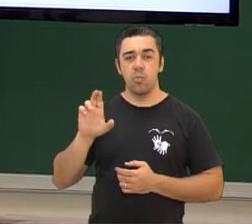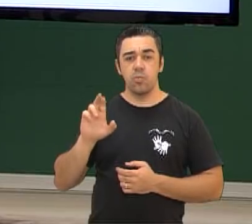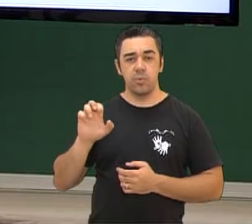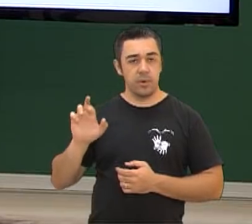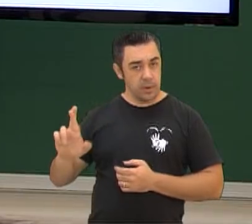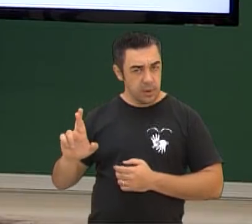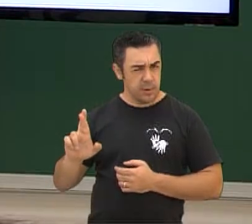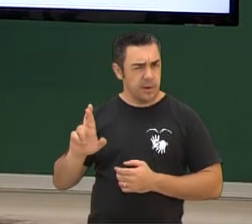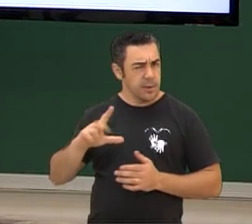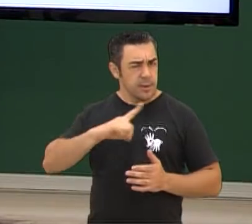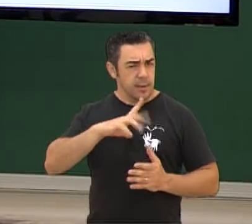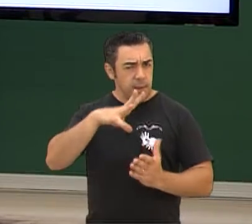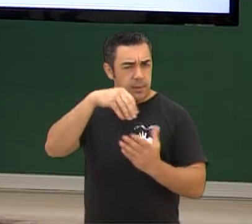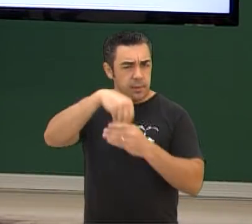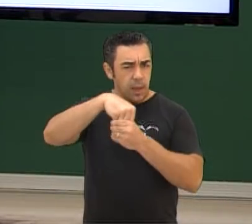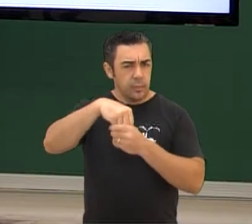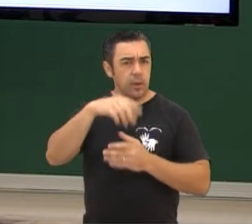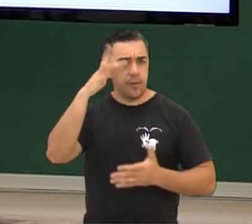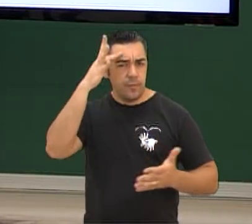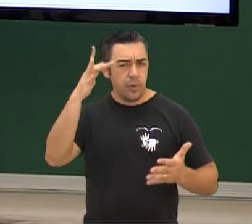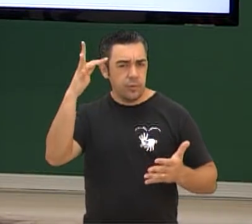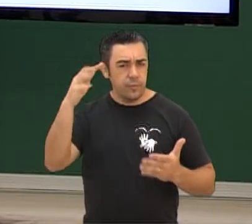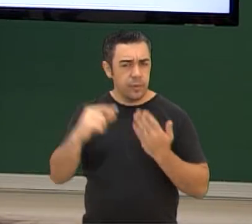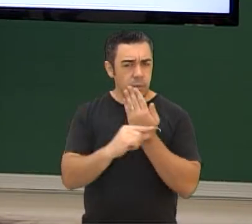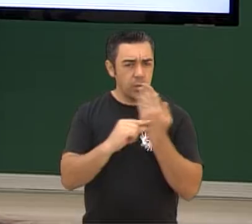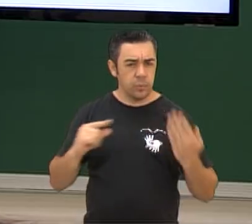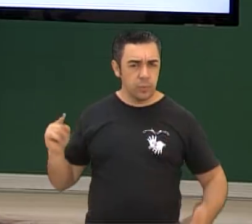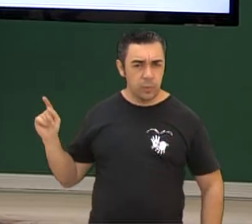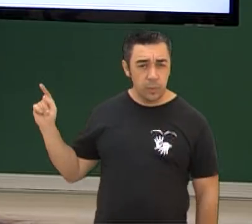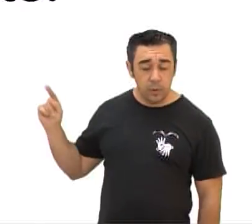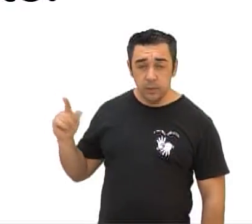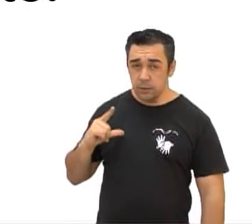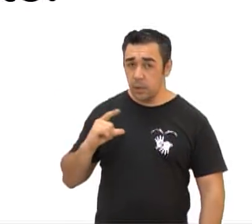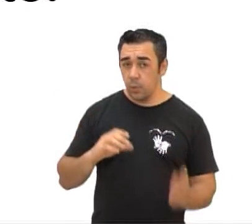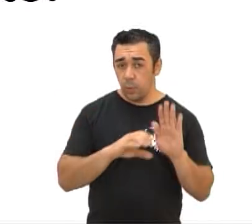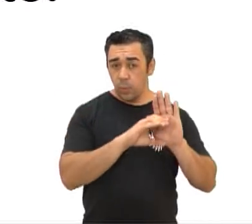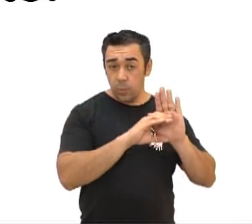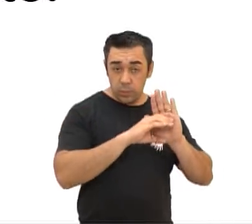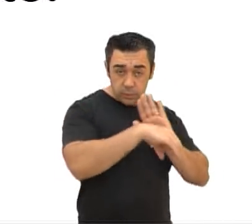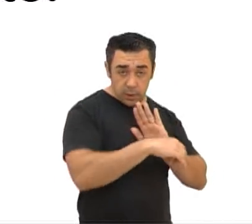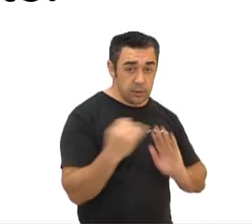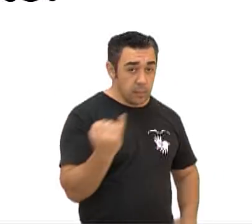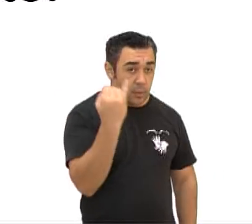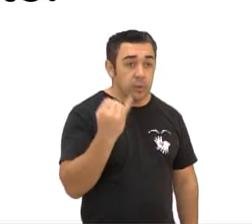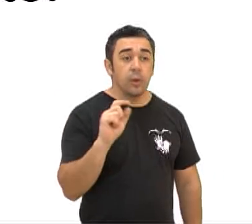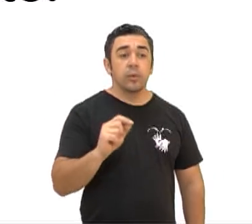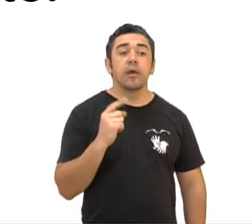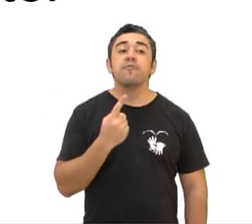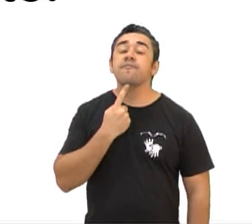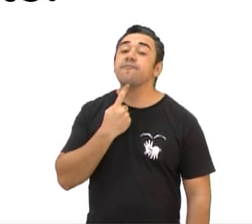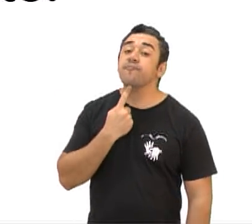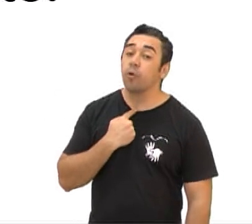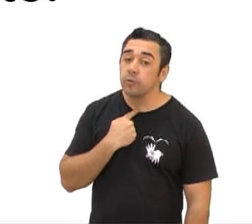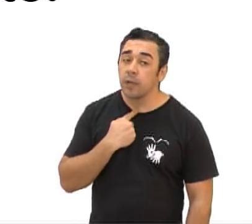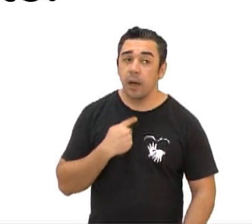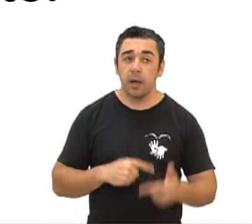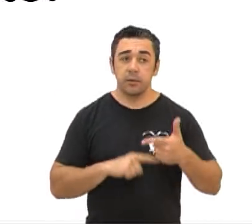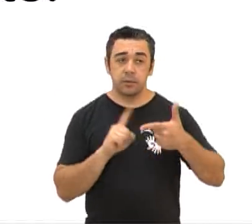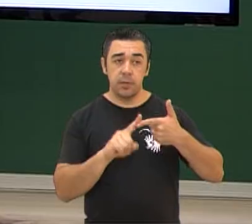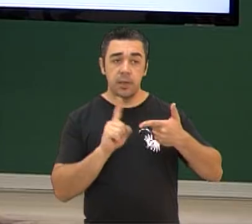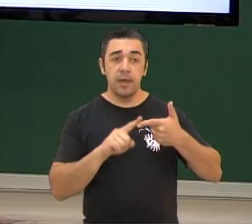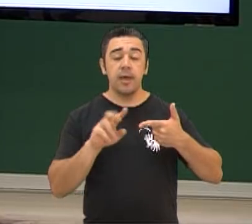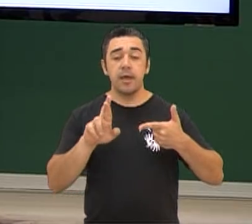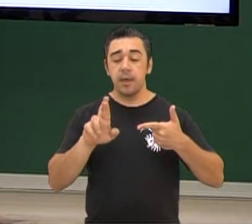Temos aí, né, na filosofia de Schopenhauer, dois conceitos bem importantes, que são os conceitos de vontade e representação.